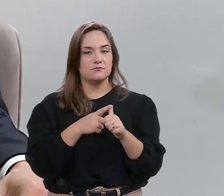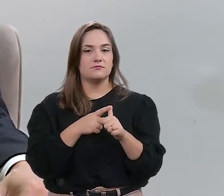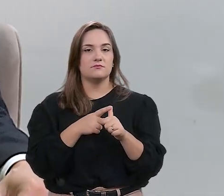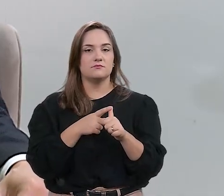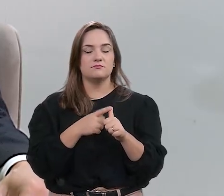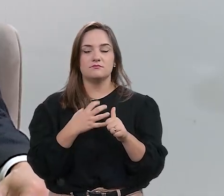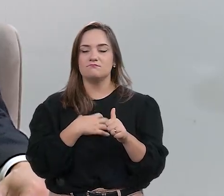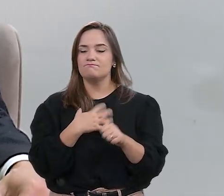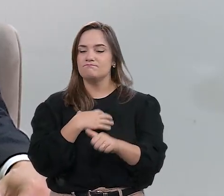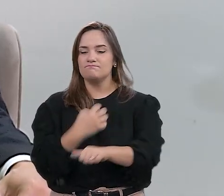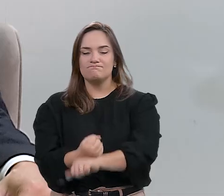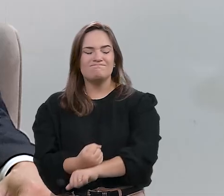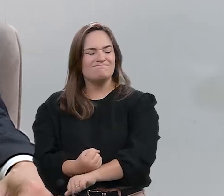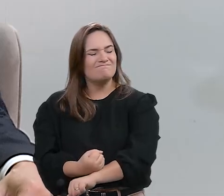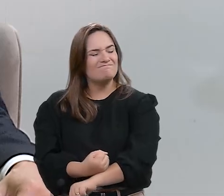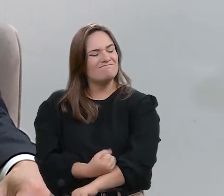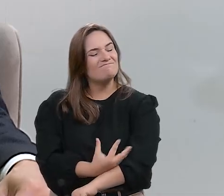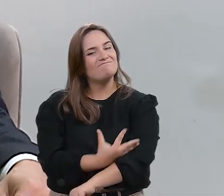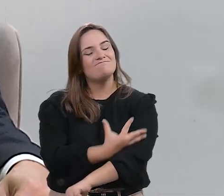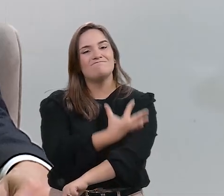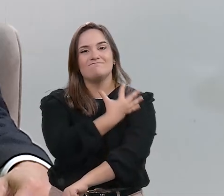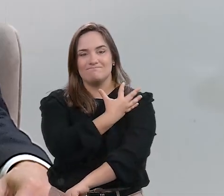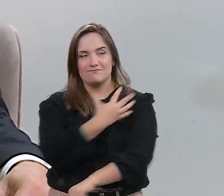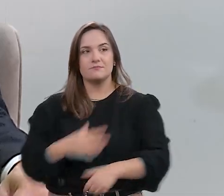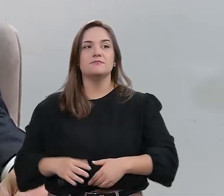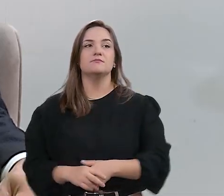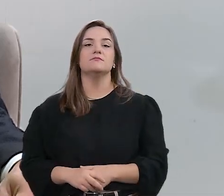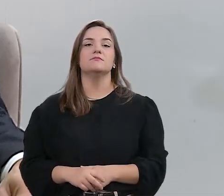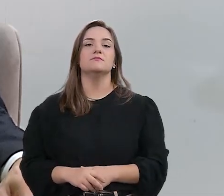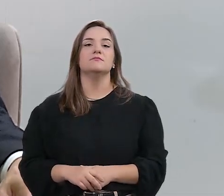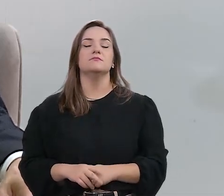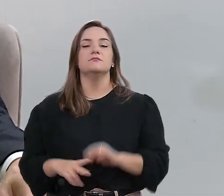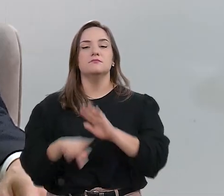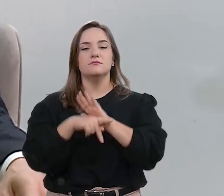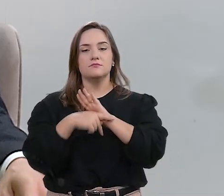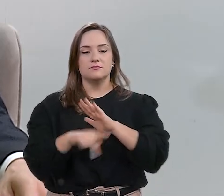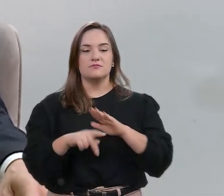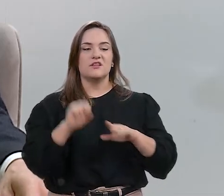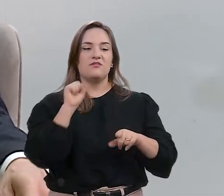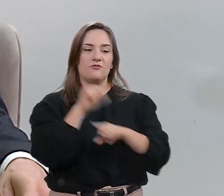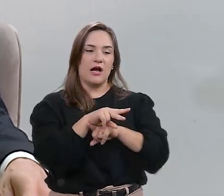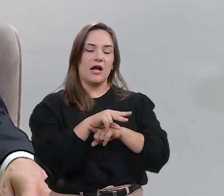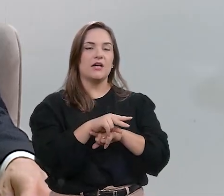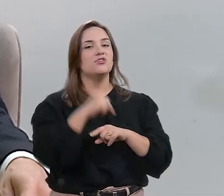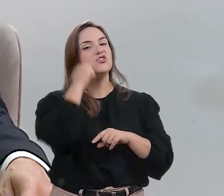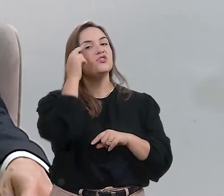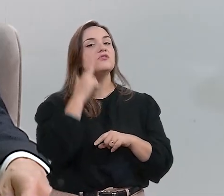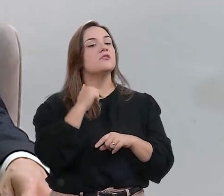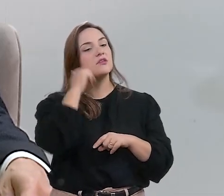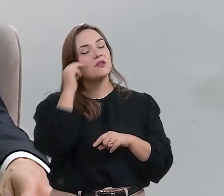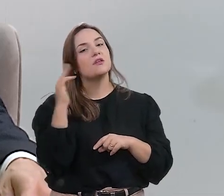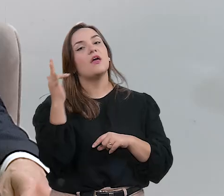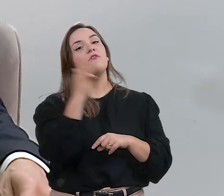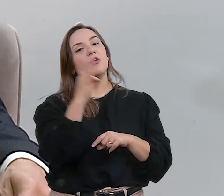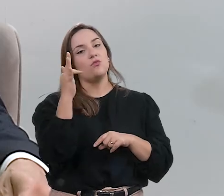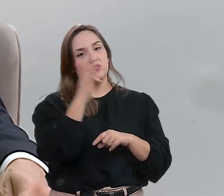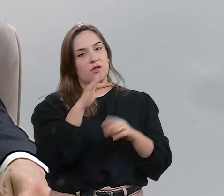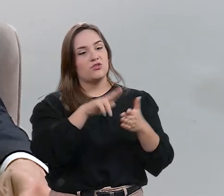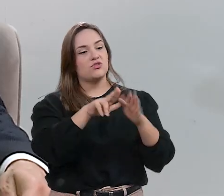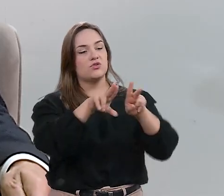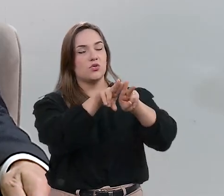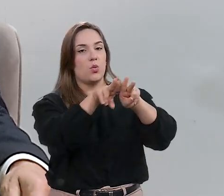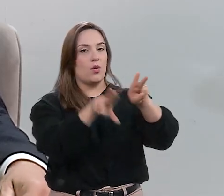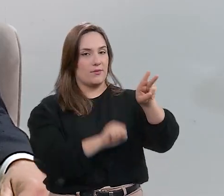me emocionou muito, inclusive, foi o da cota para negros na Universidade Estadual,